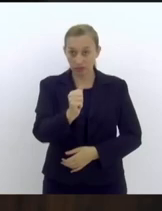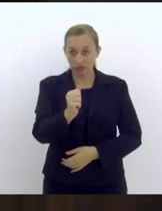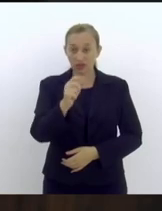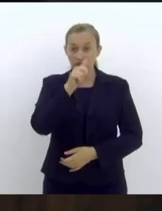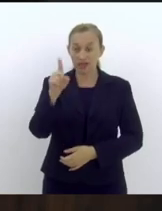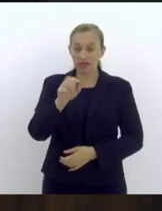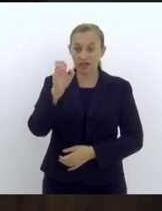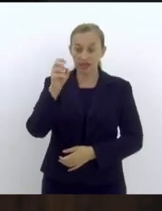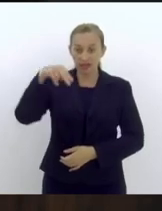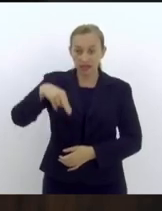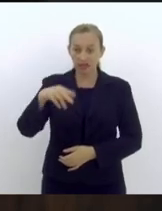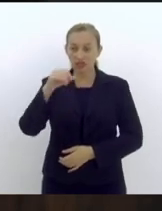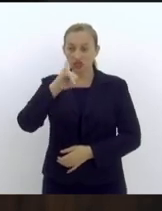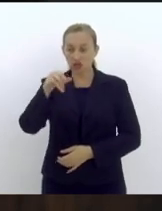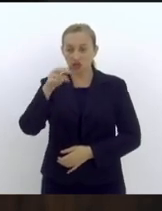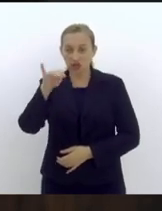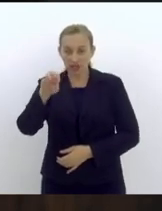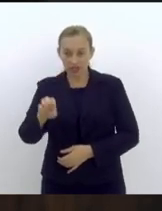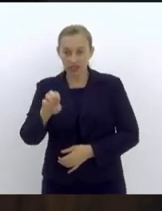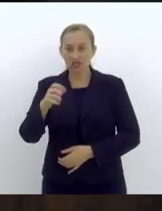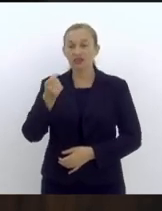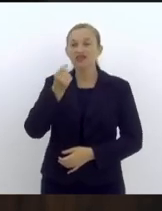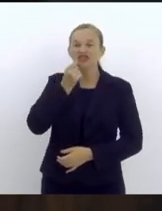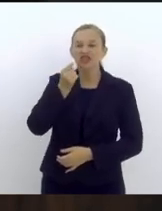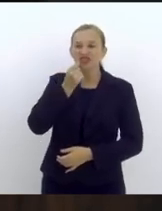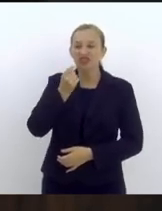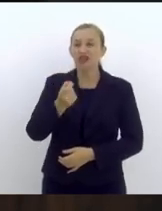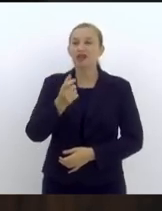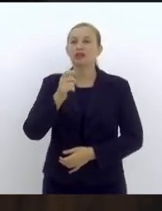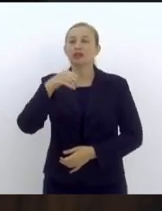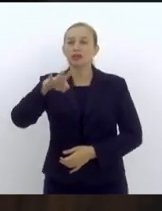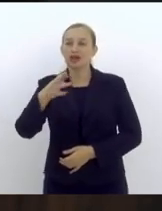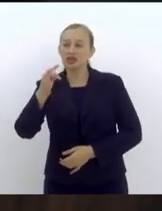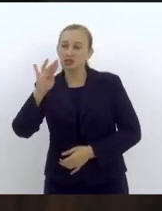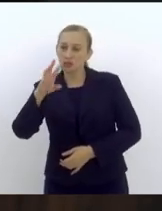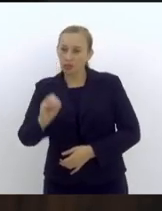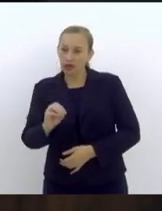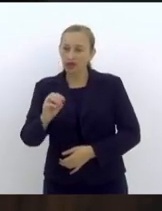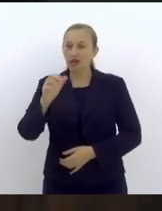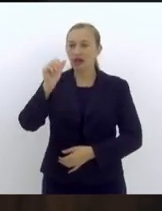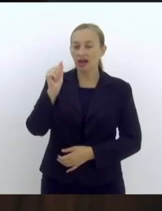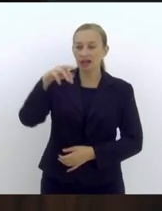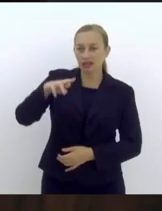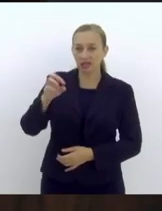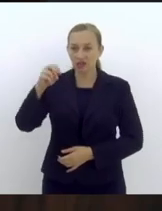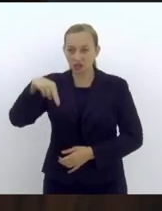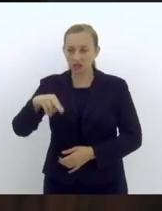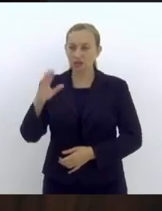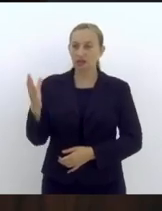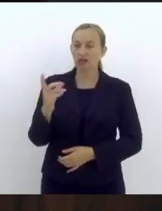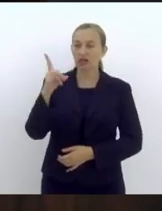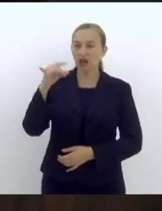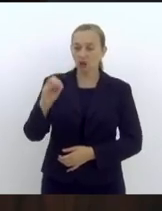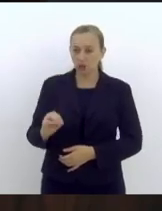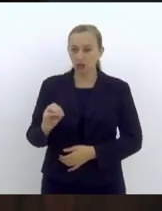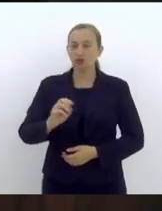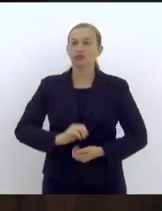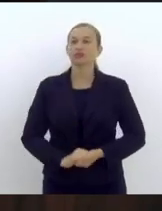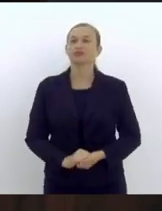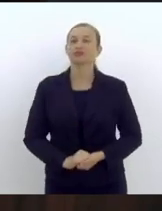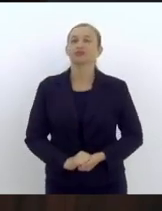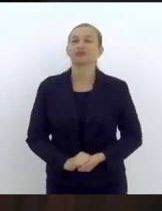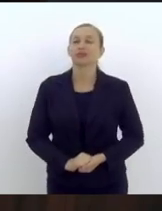zeidan Giovanni Ratinho Márcio Gualberto Anderson Moraes e Cláudio Caiado